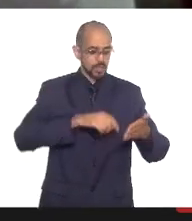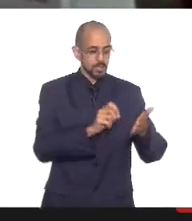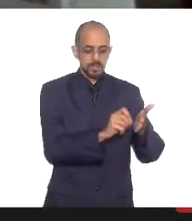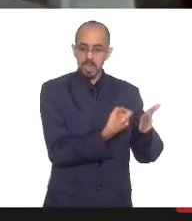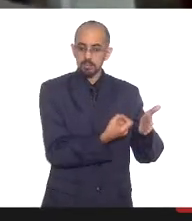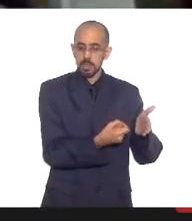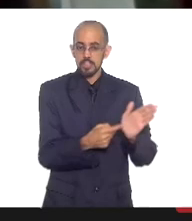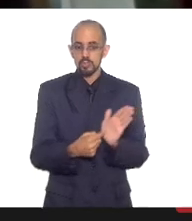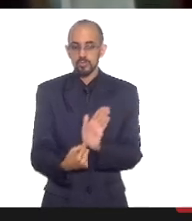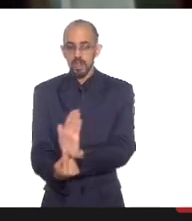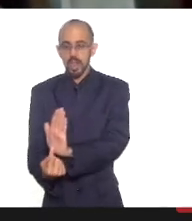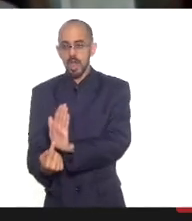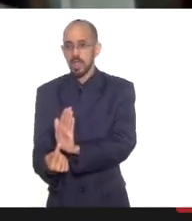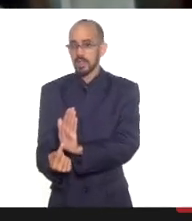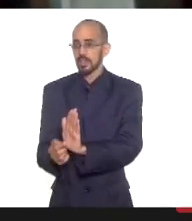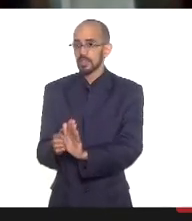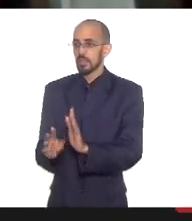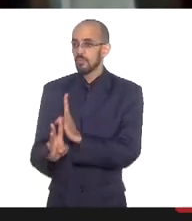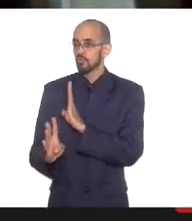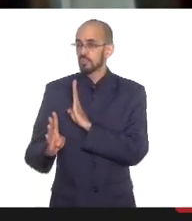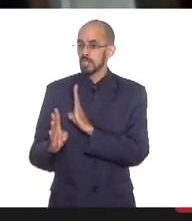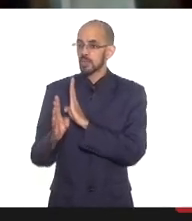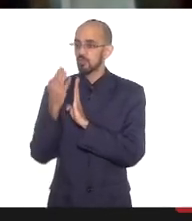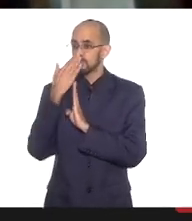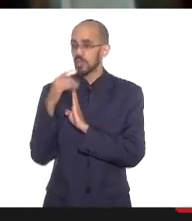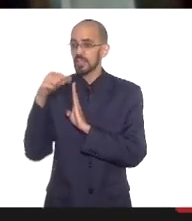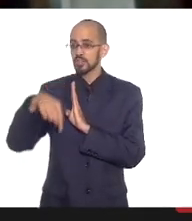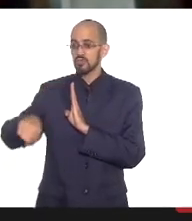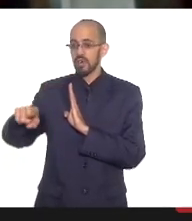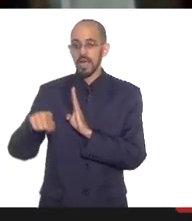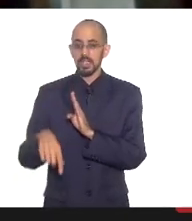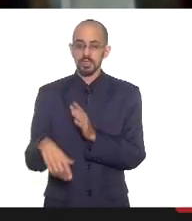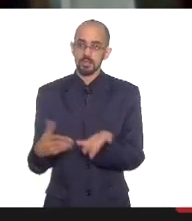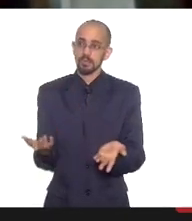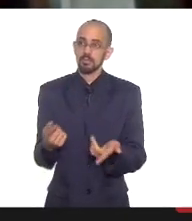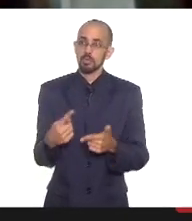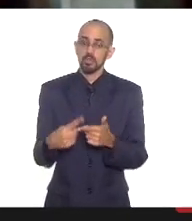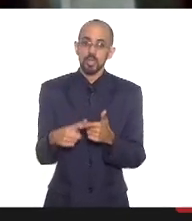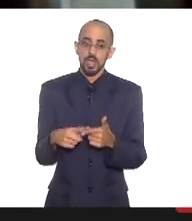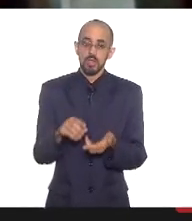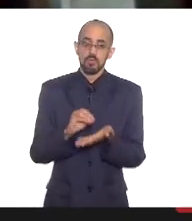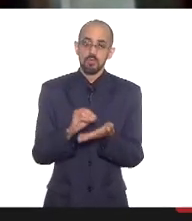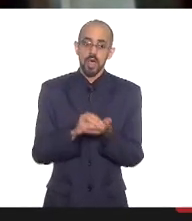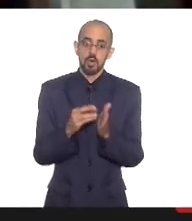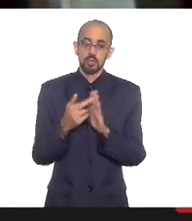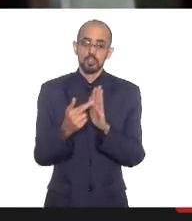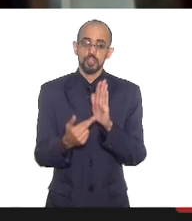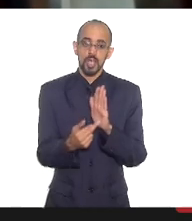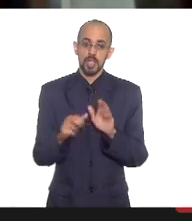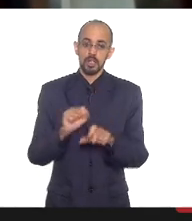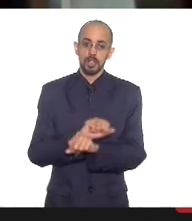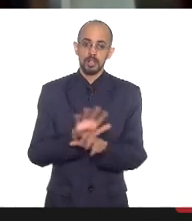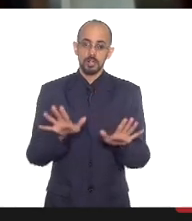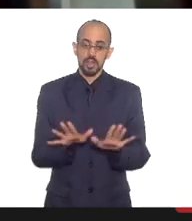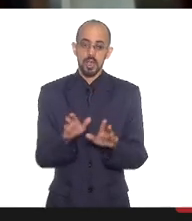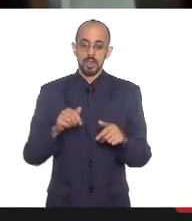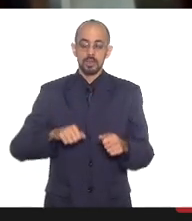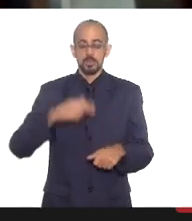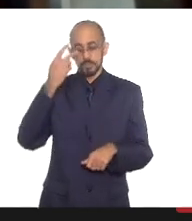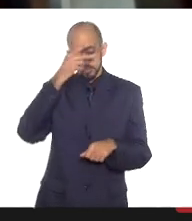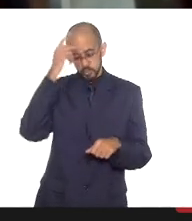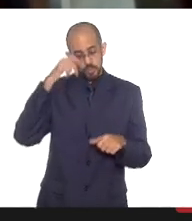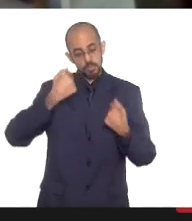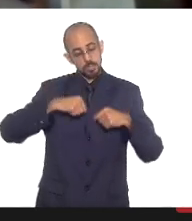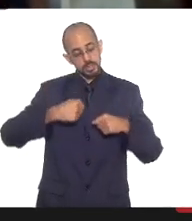Zinho vai lá segura fila na sem nenhum tipo de critério por falta de critério por parte de quem realmente